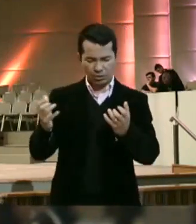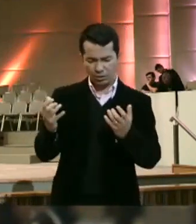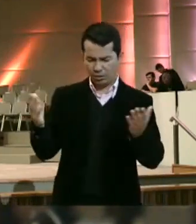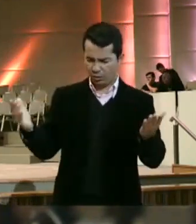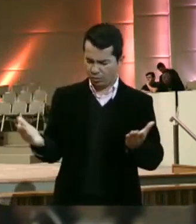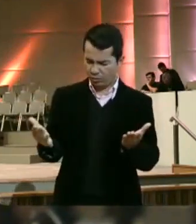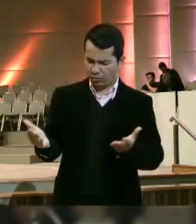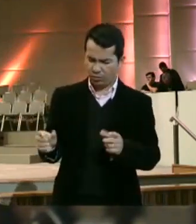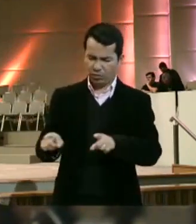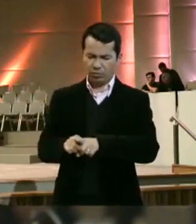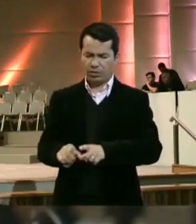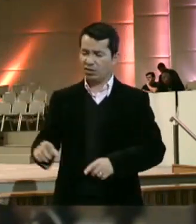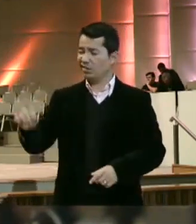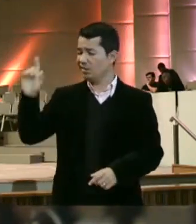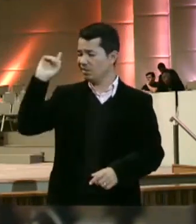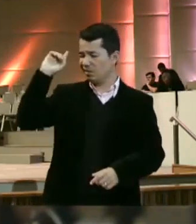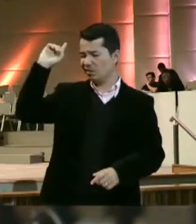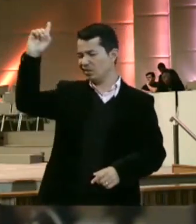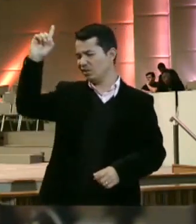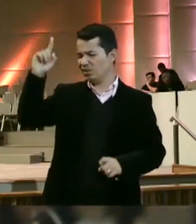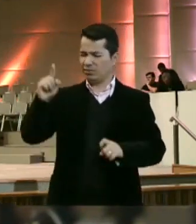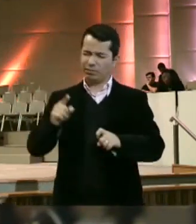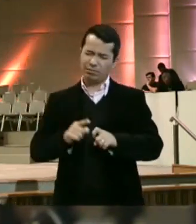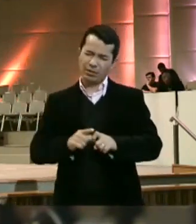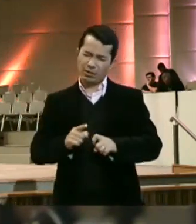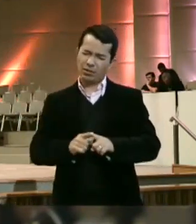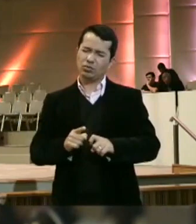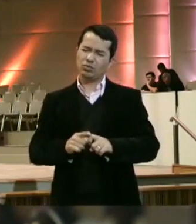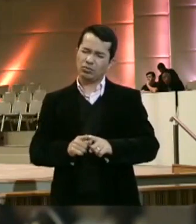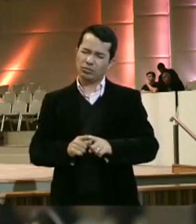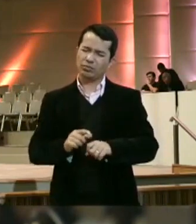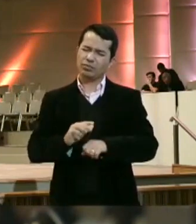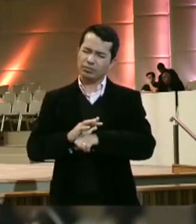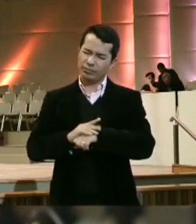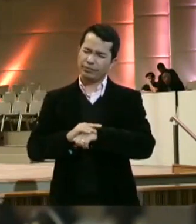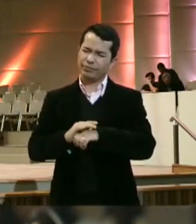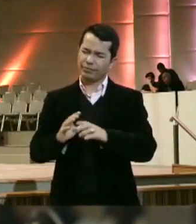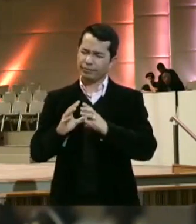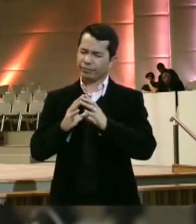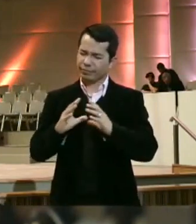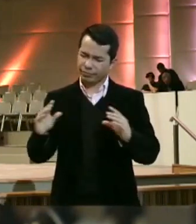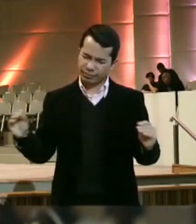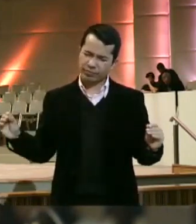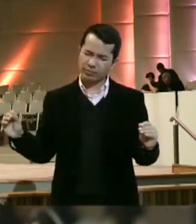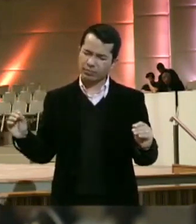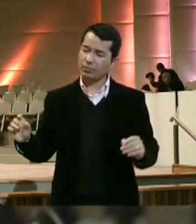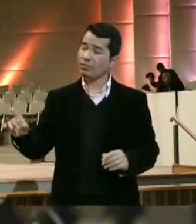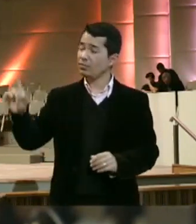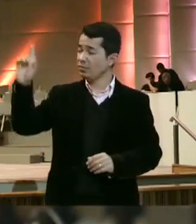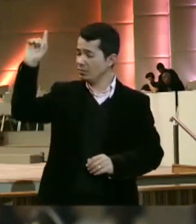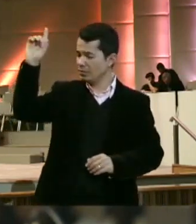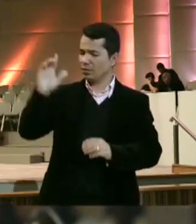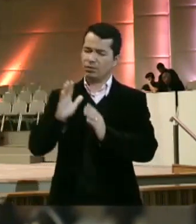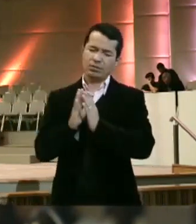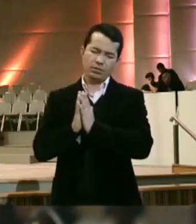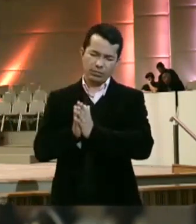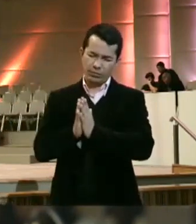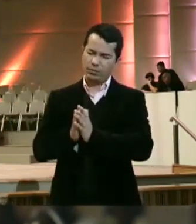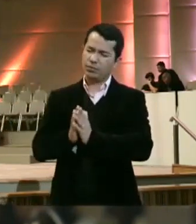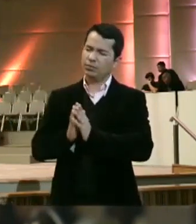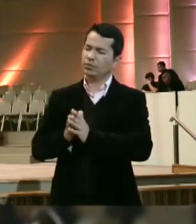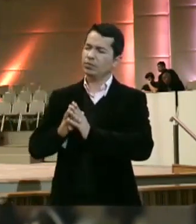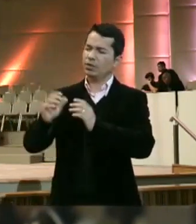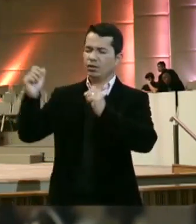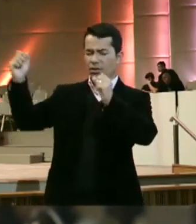tu que és o médico que cura, vem sobre nós com a tua graça, vem sobre nós com o